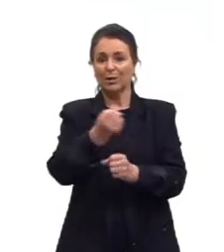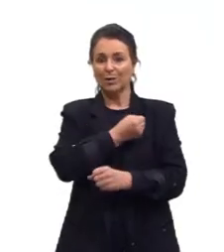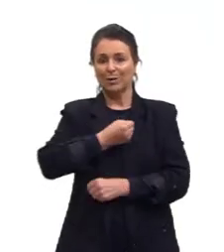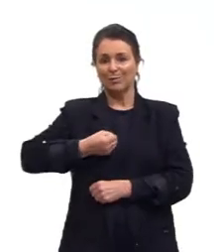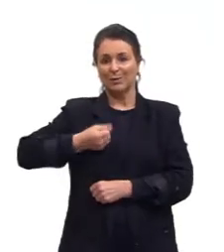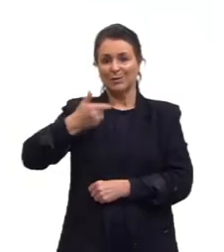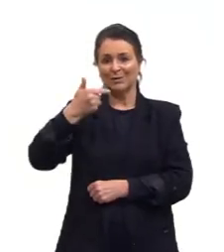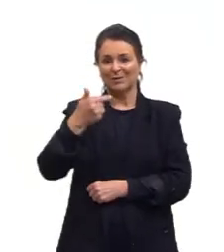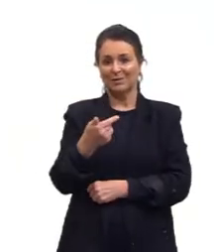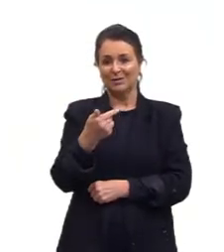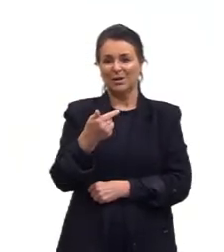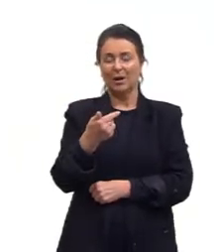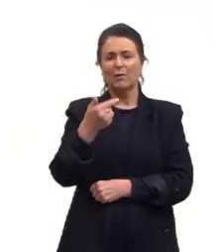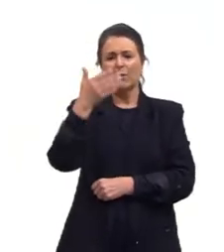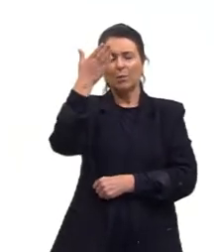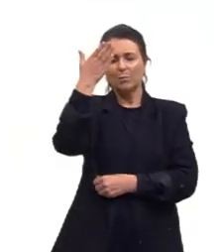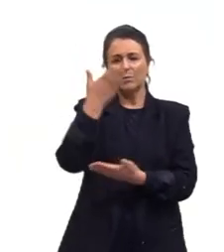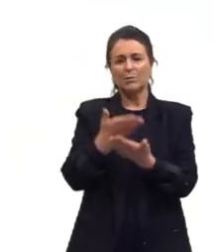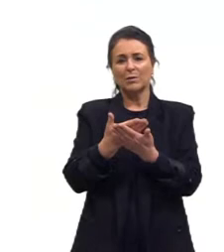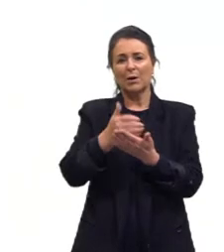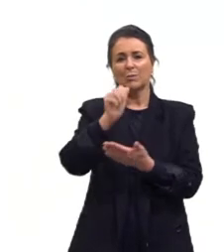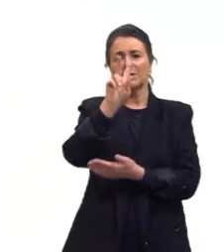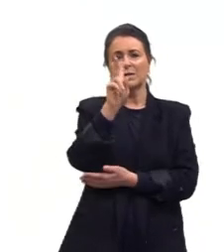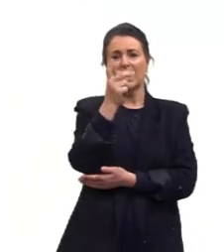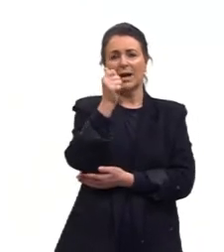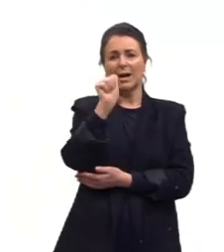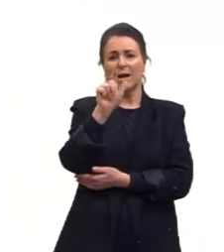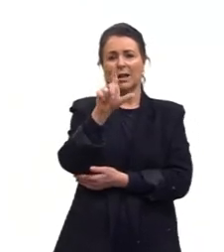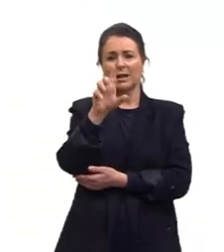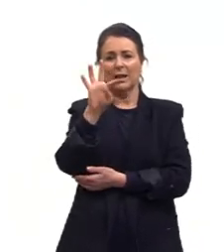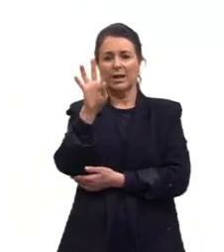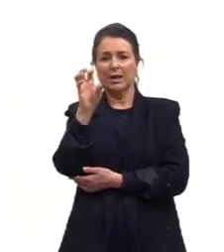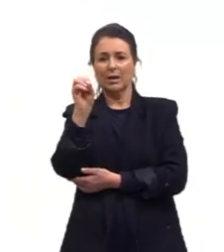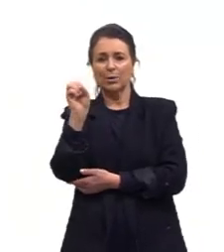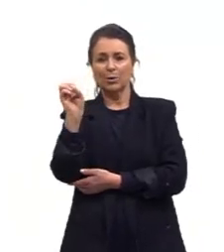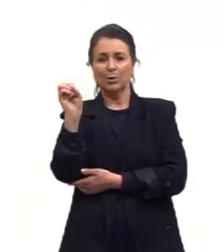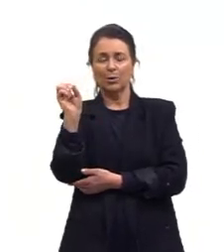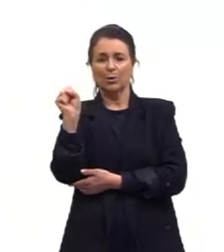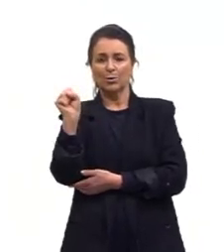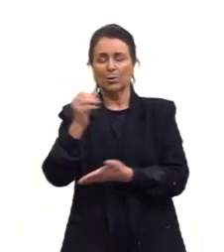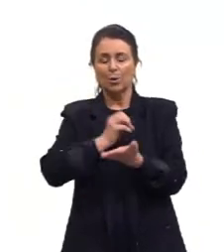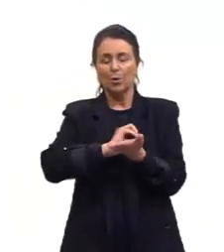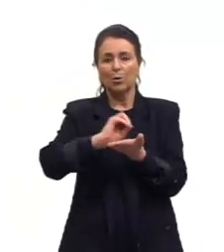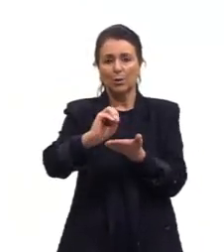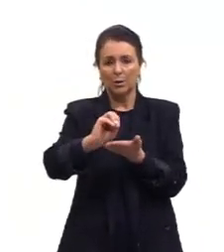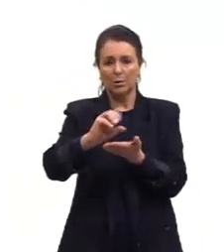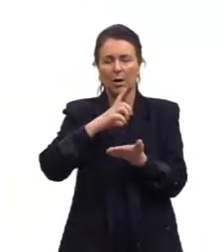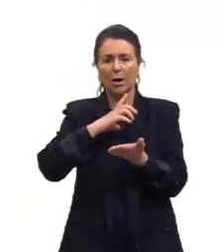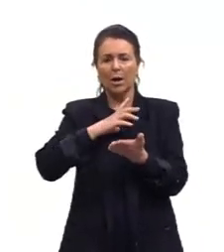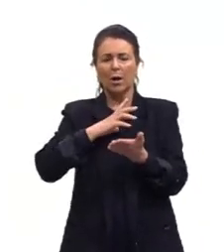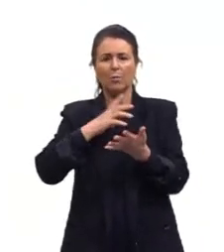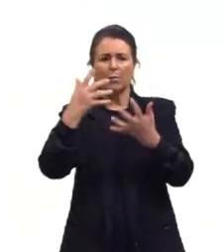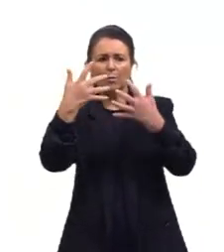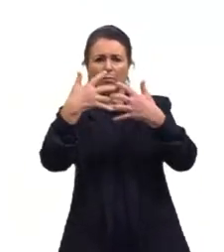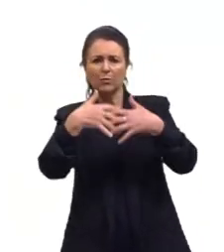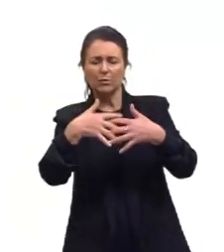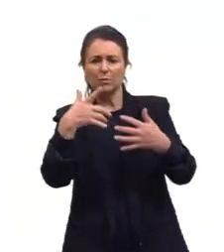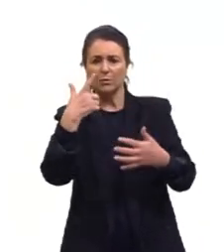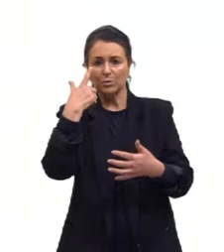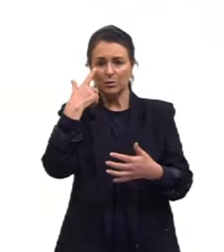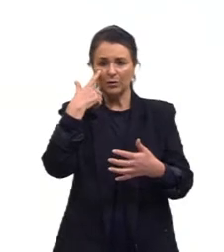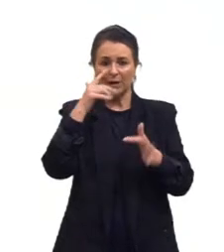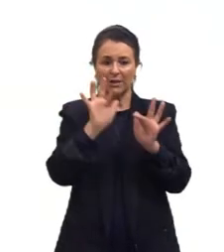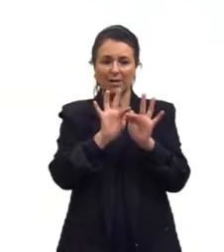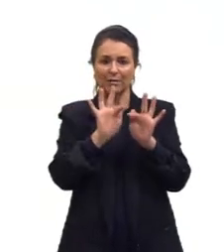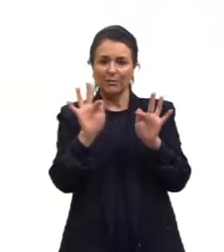nessa aula nós vamos ver usar letons orgânicos que é uma função orgânica mais específica que a gente sempre vê no finalzinho aí das funções